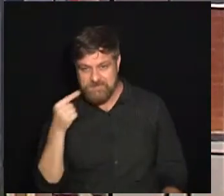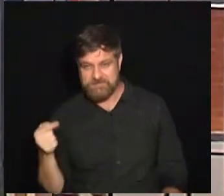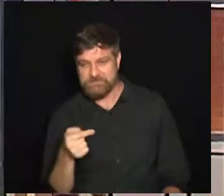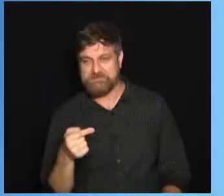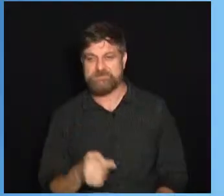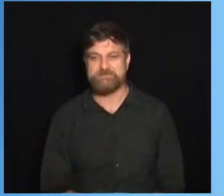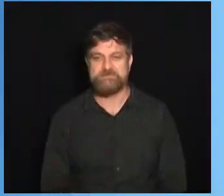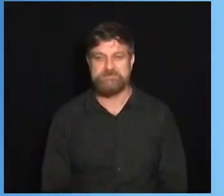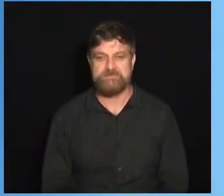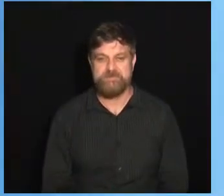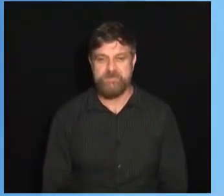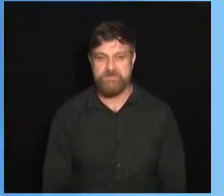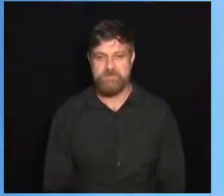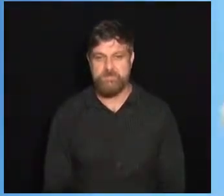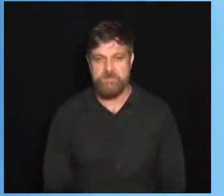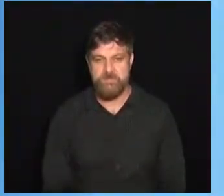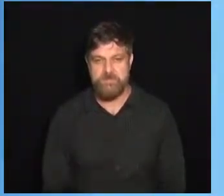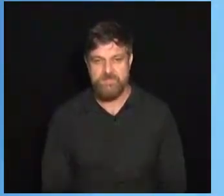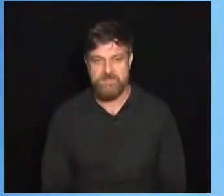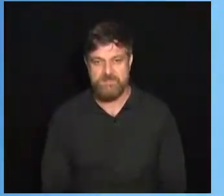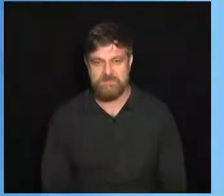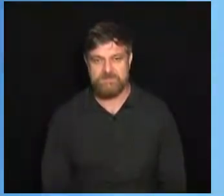só.